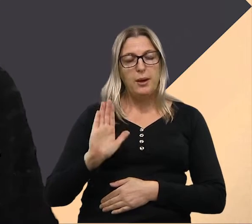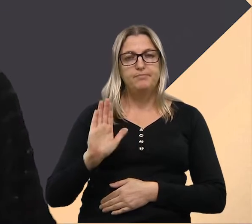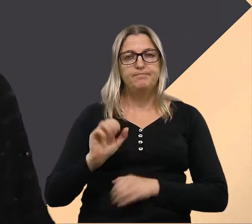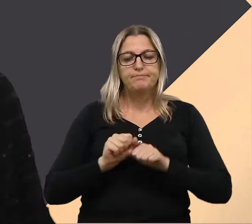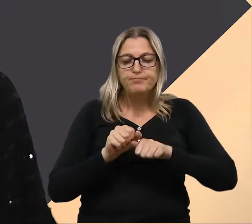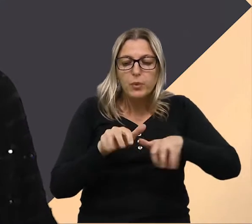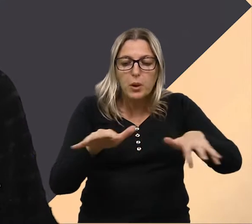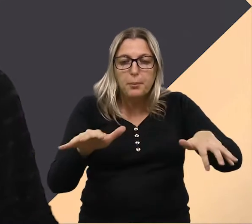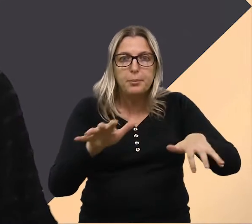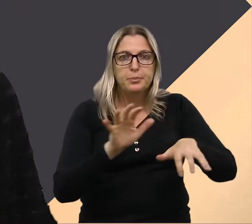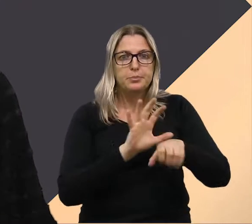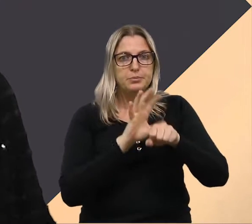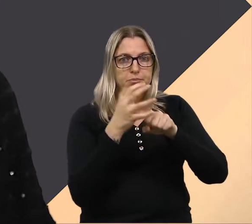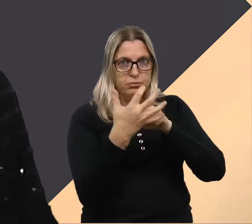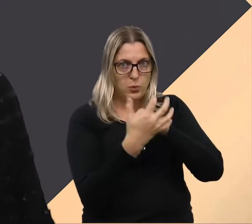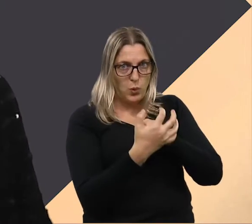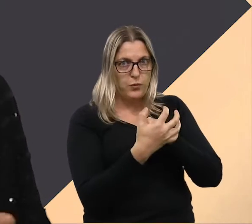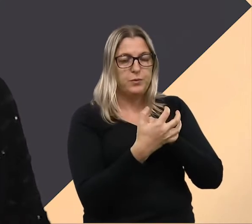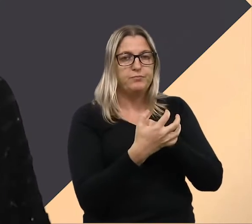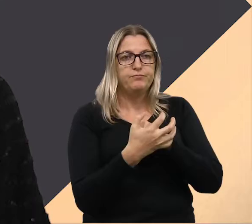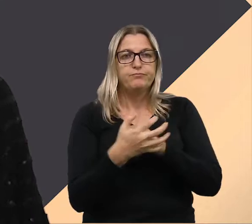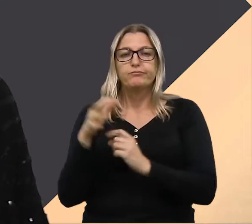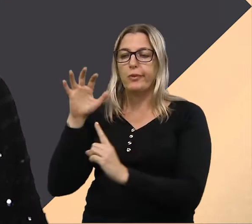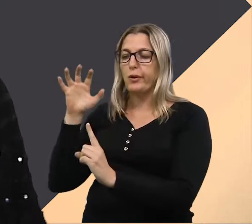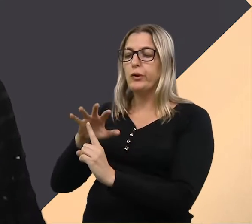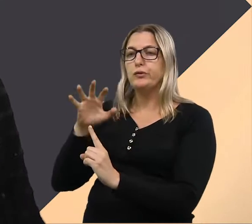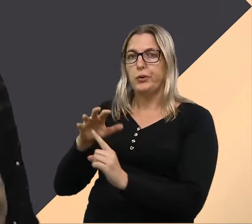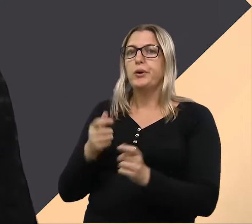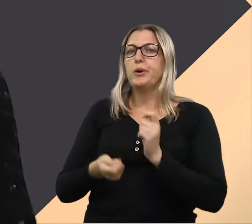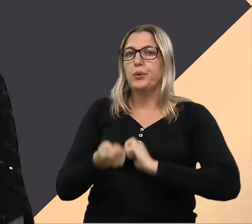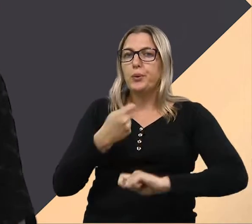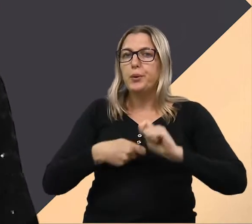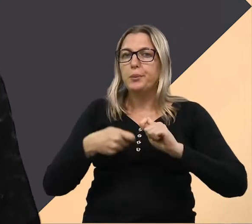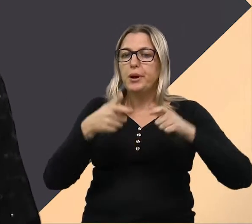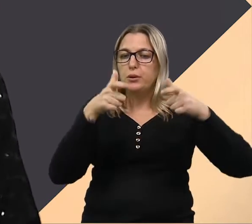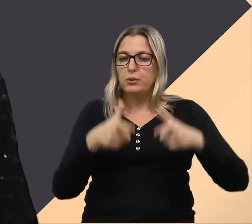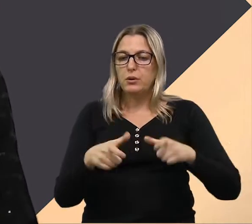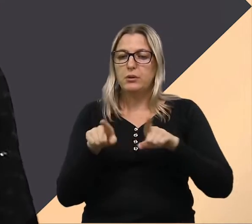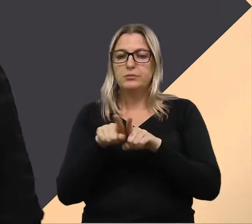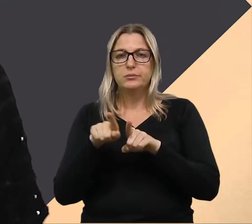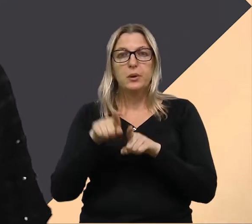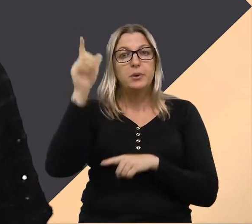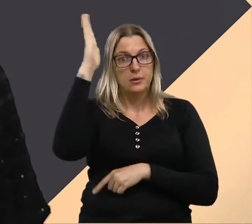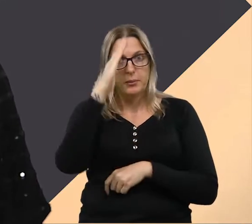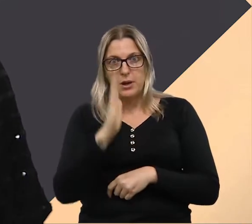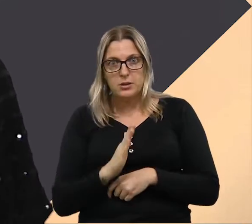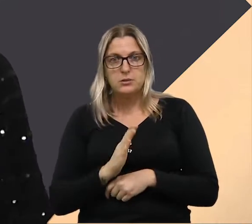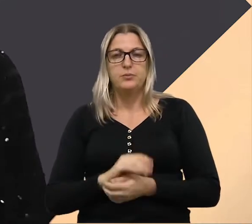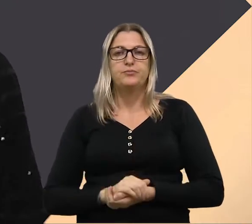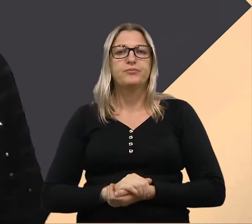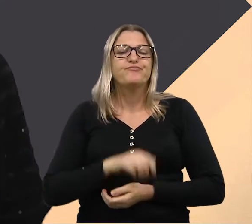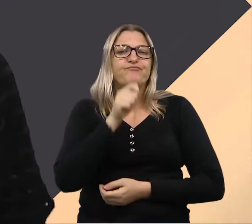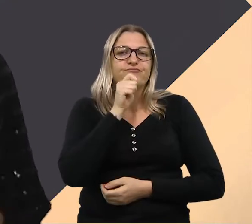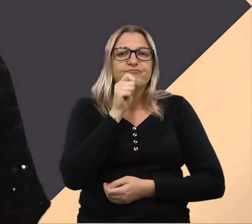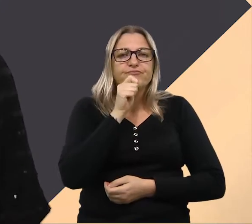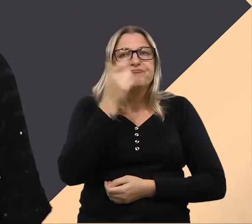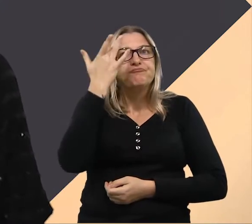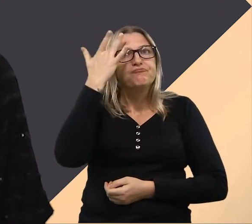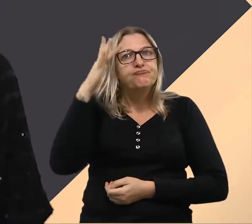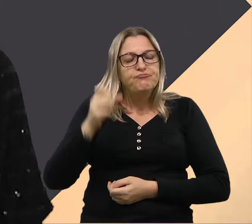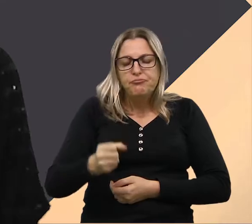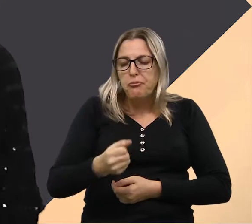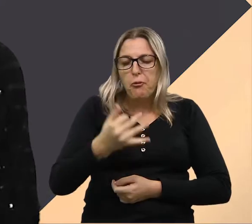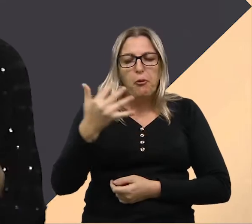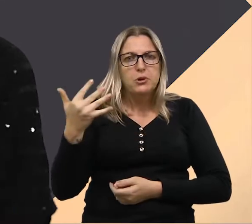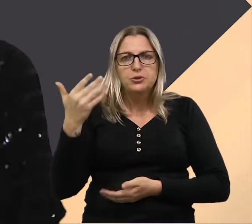o Olá a pandemia é causada pela com vídeos 19 reflete na economia local e também Nacional ainda não se pode